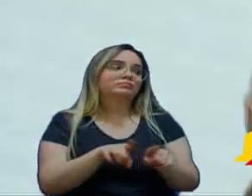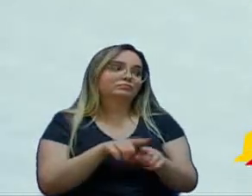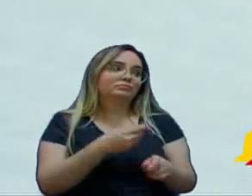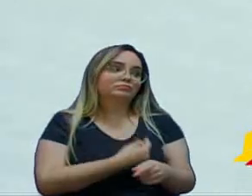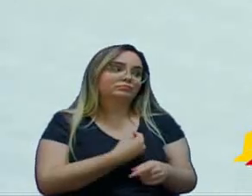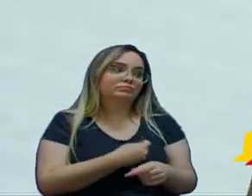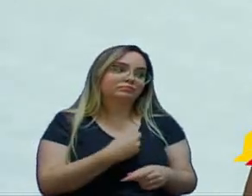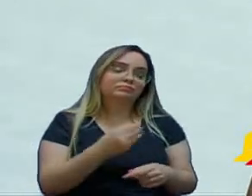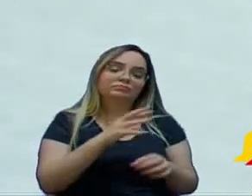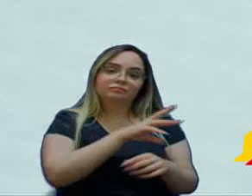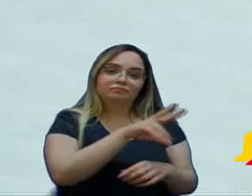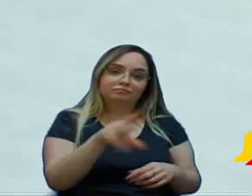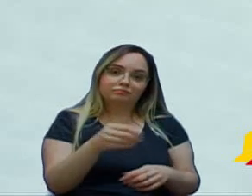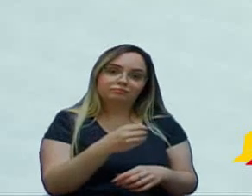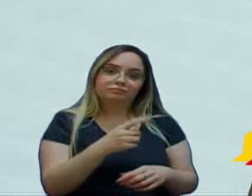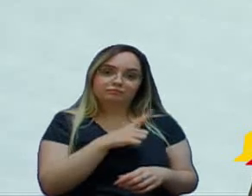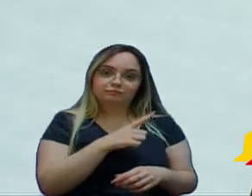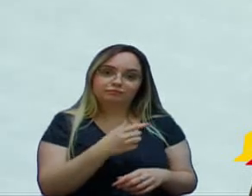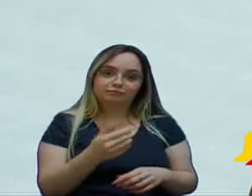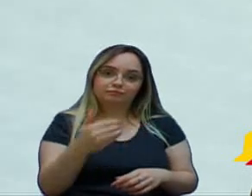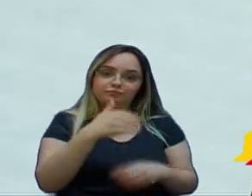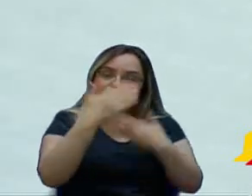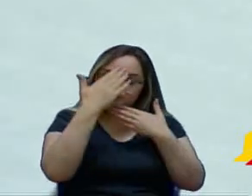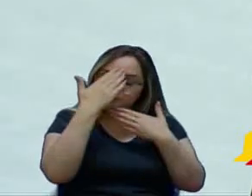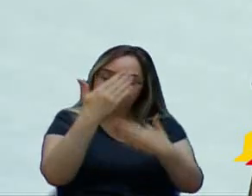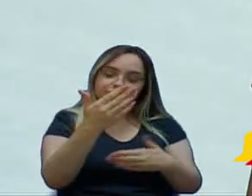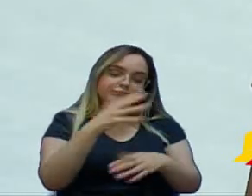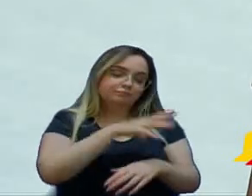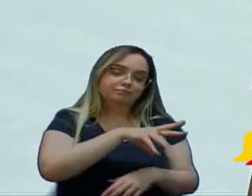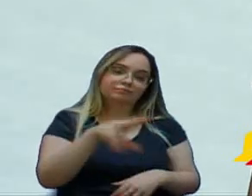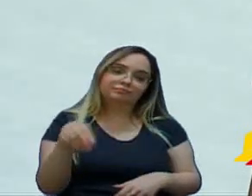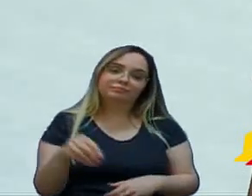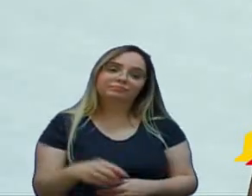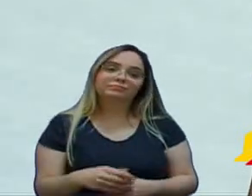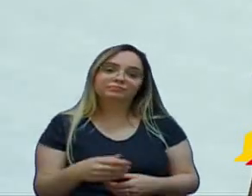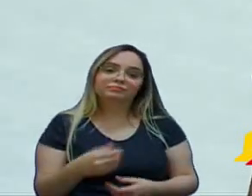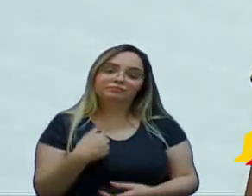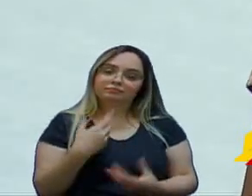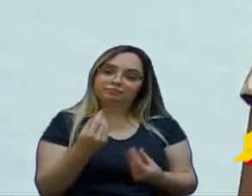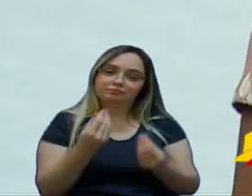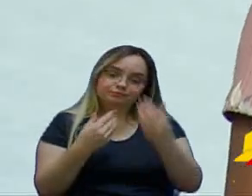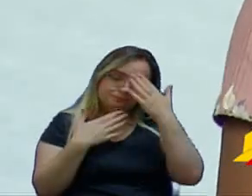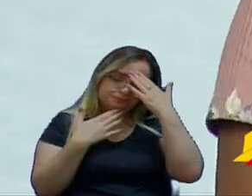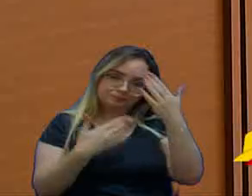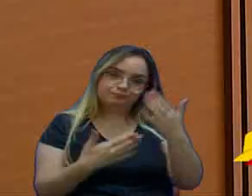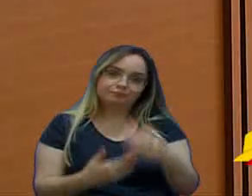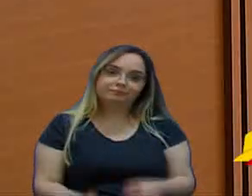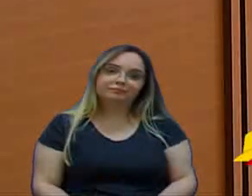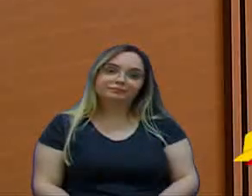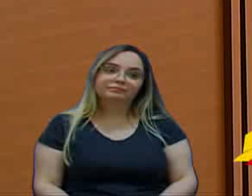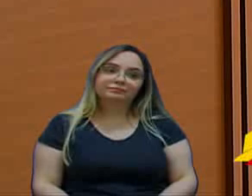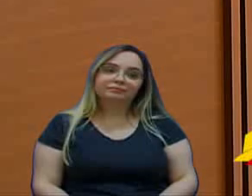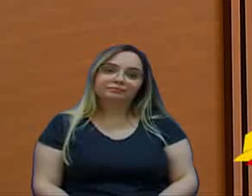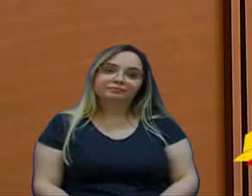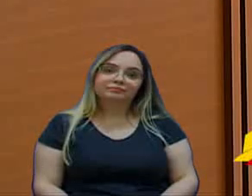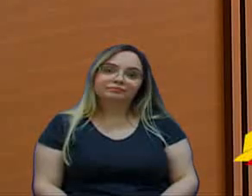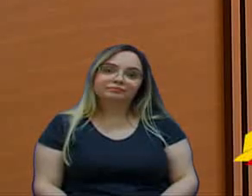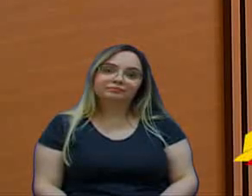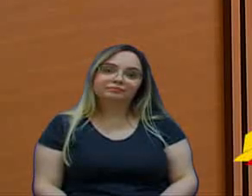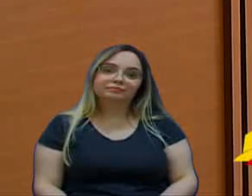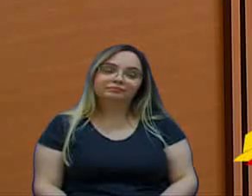do Conselho da Escola Julica, agradece a todos e pela oportunidade. Meu muito obrigado.